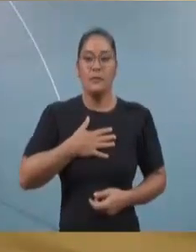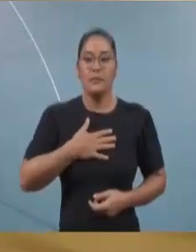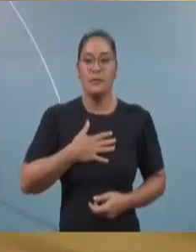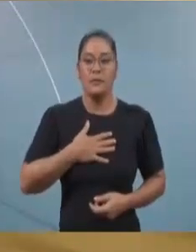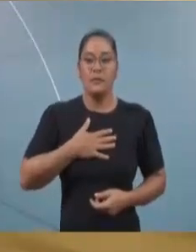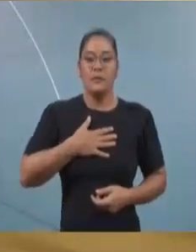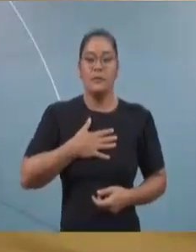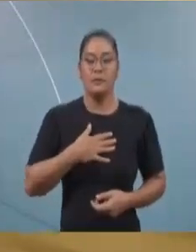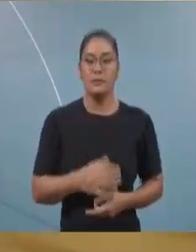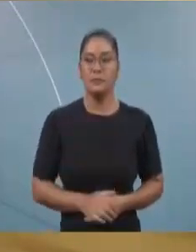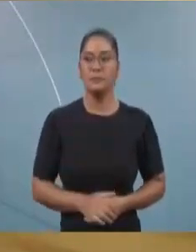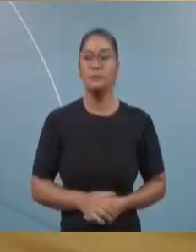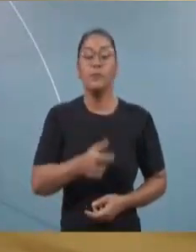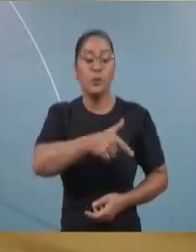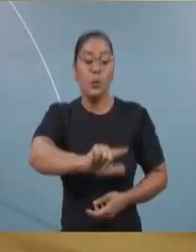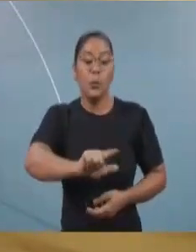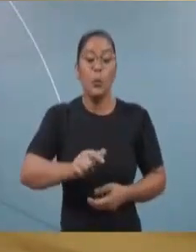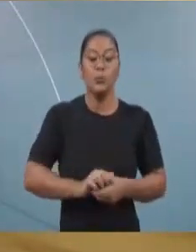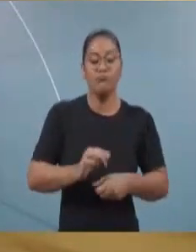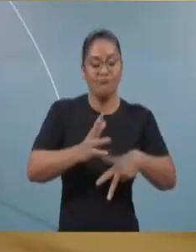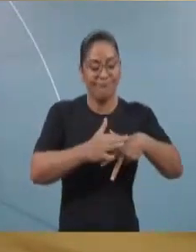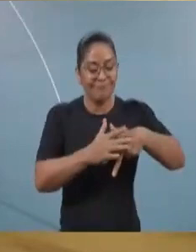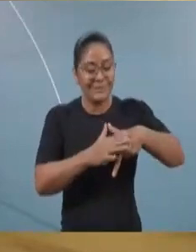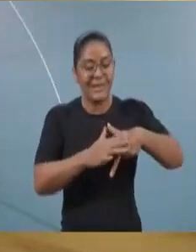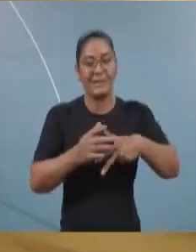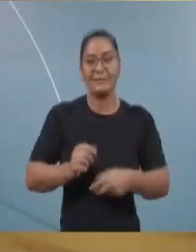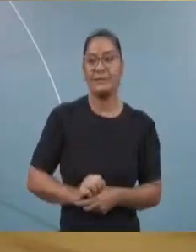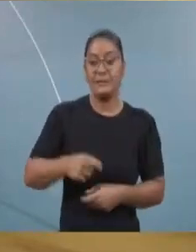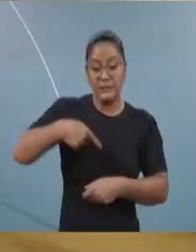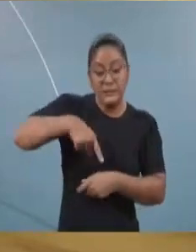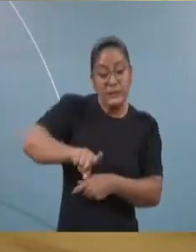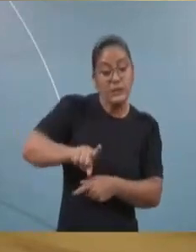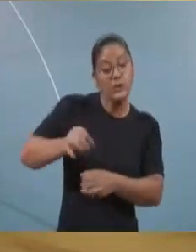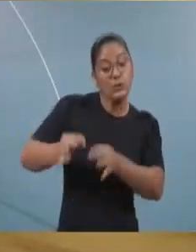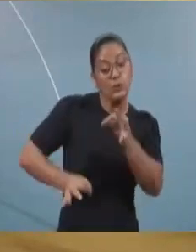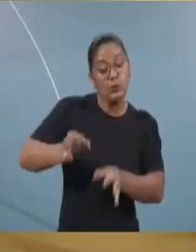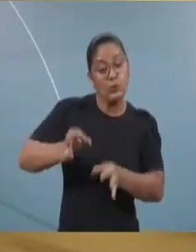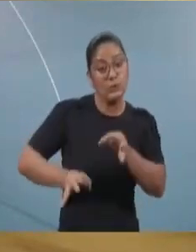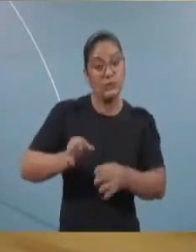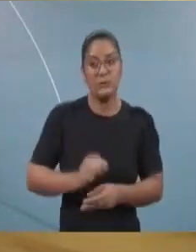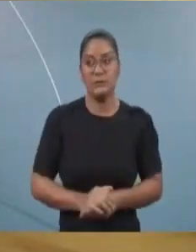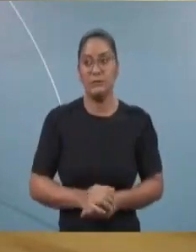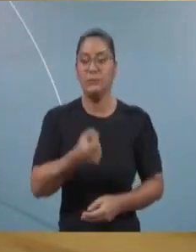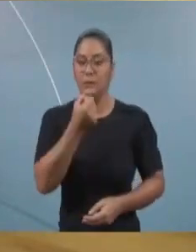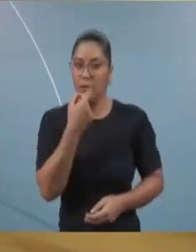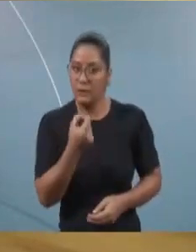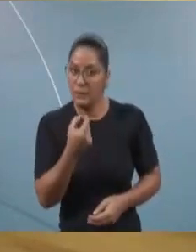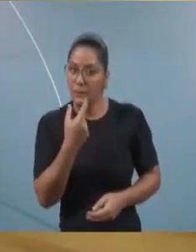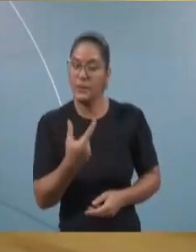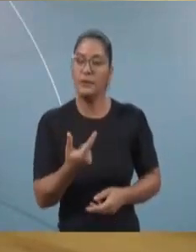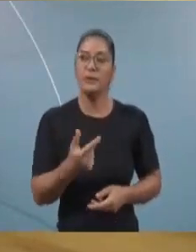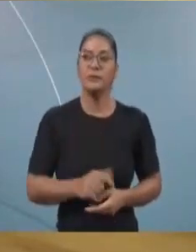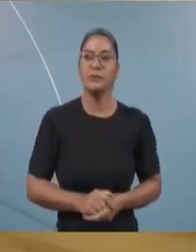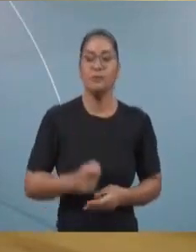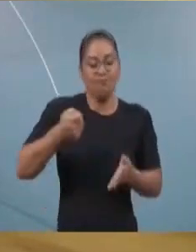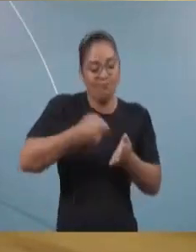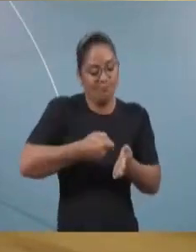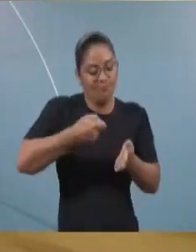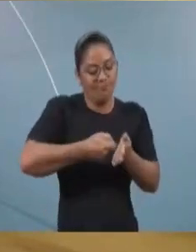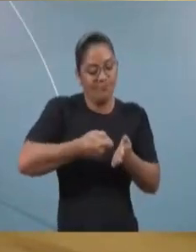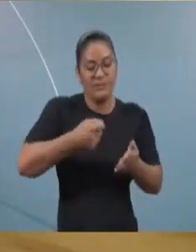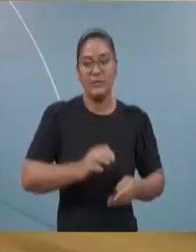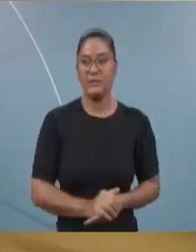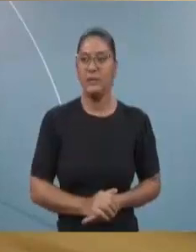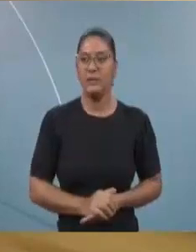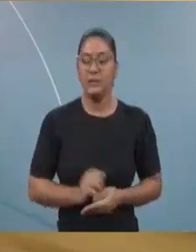outros pacientes que precisam recorrer até justiça para que Esses medicamentos sejam obrigados